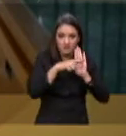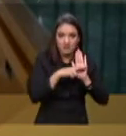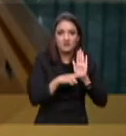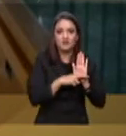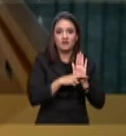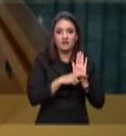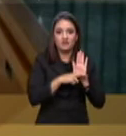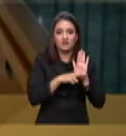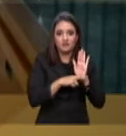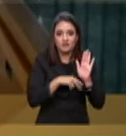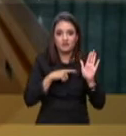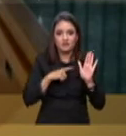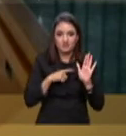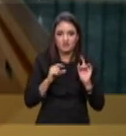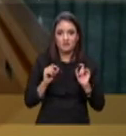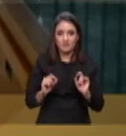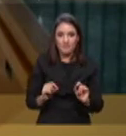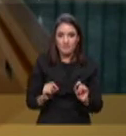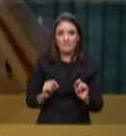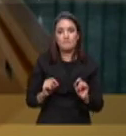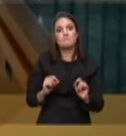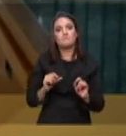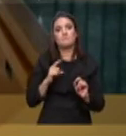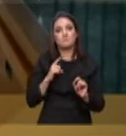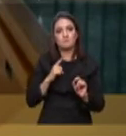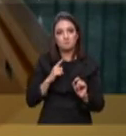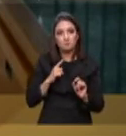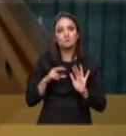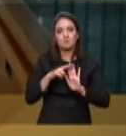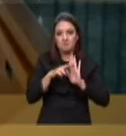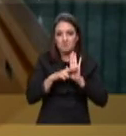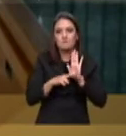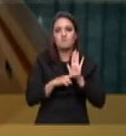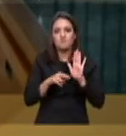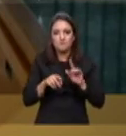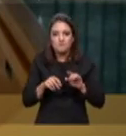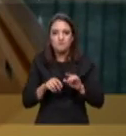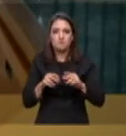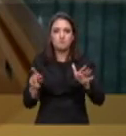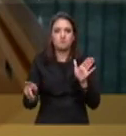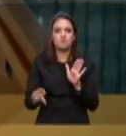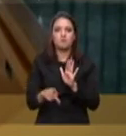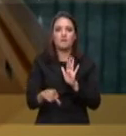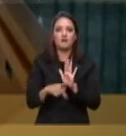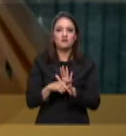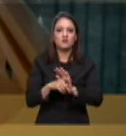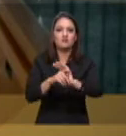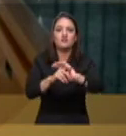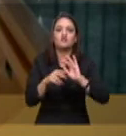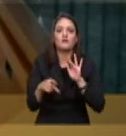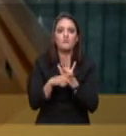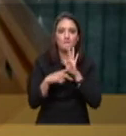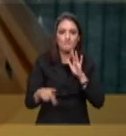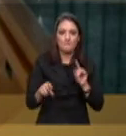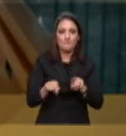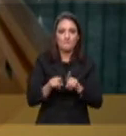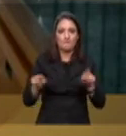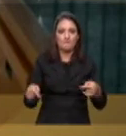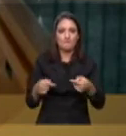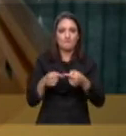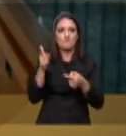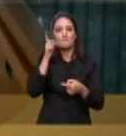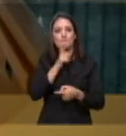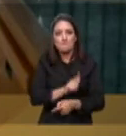um novo vislumbre e nova interpretação das normas que precisam mesmo, a meu ver, de ser repensadas para chegar a um juízo